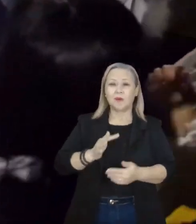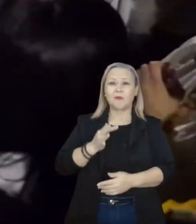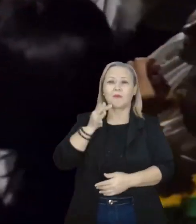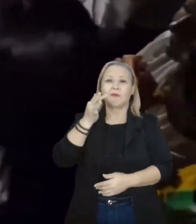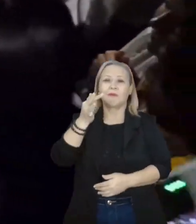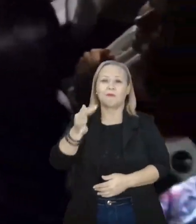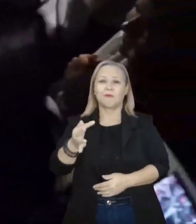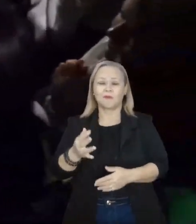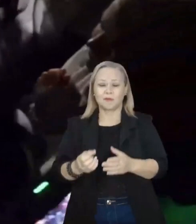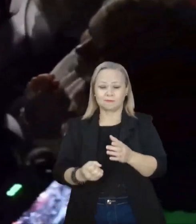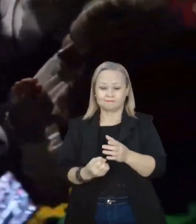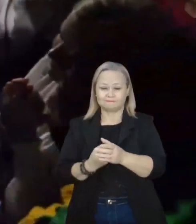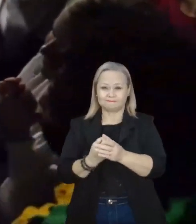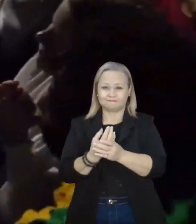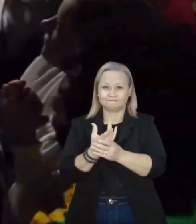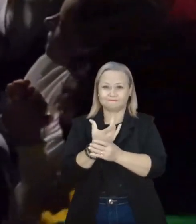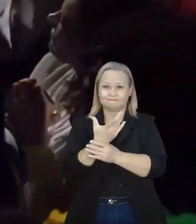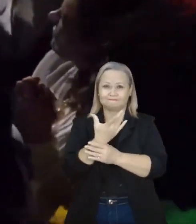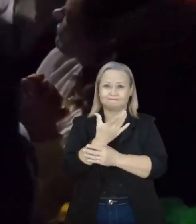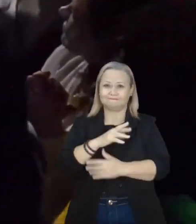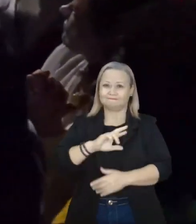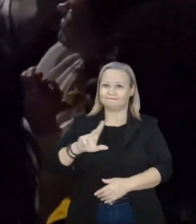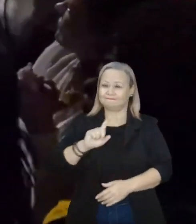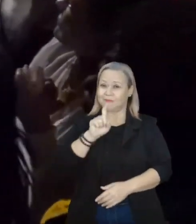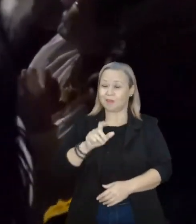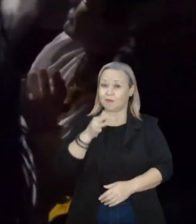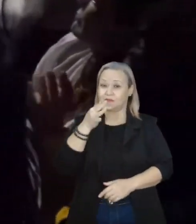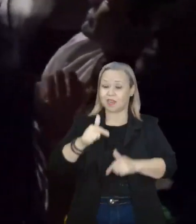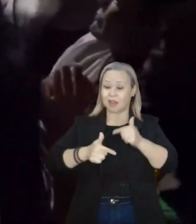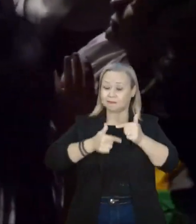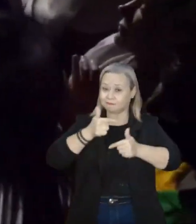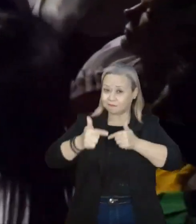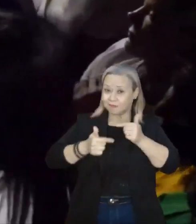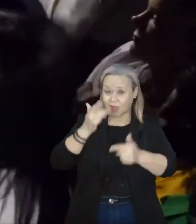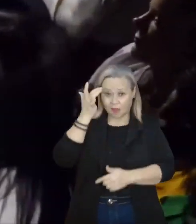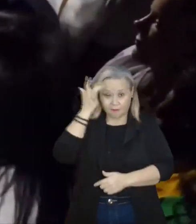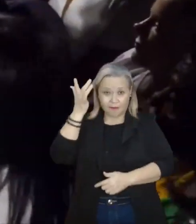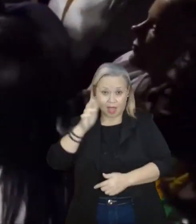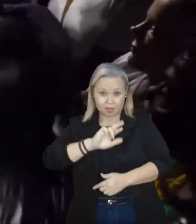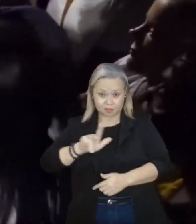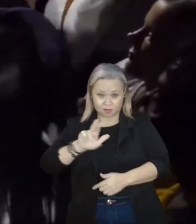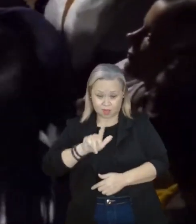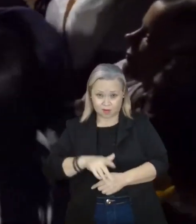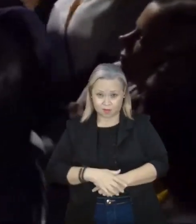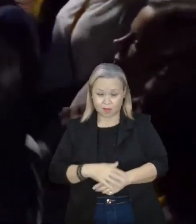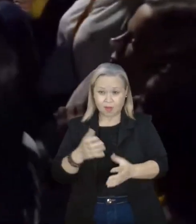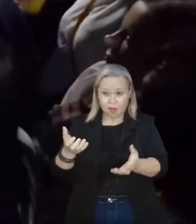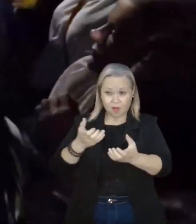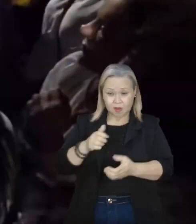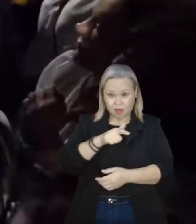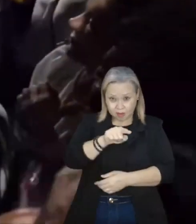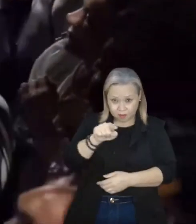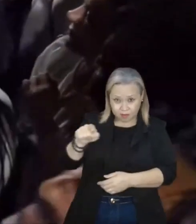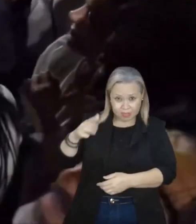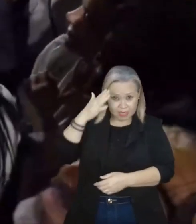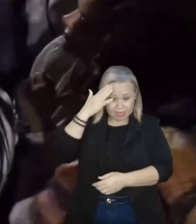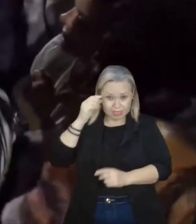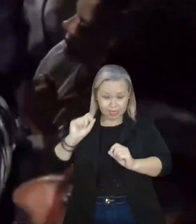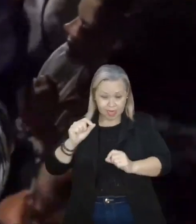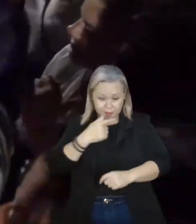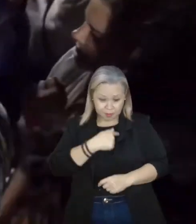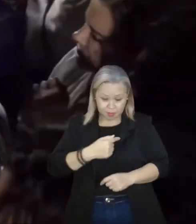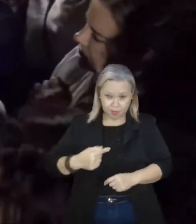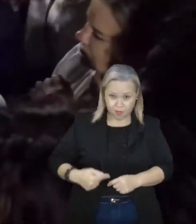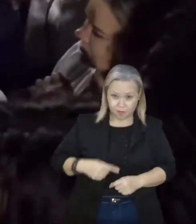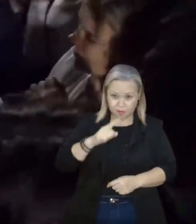surgindo. Não será uma tarefa fácil. Eu quero que vocês saibam que o governo